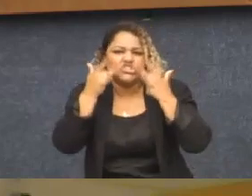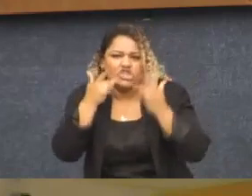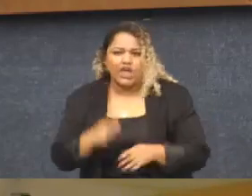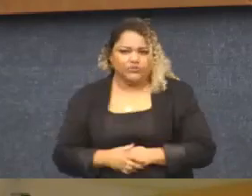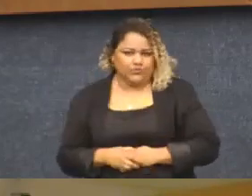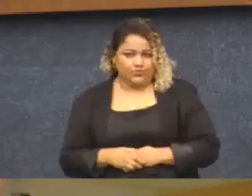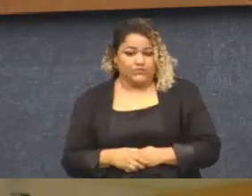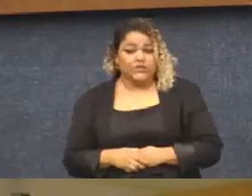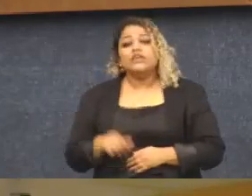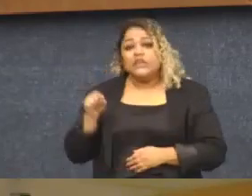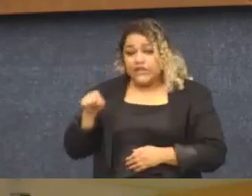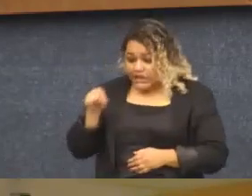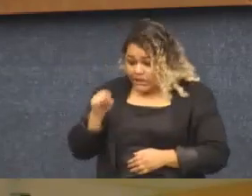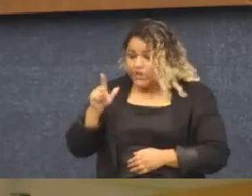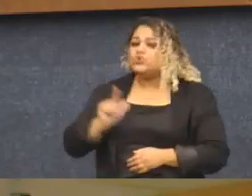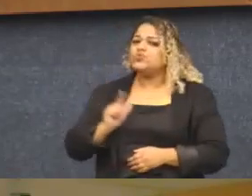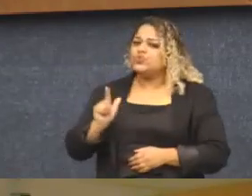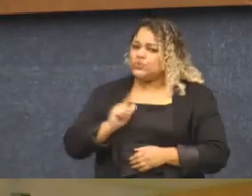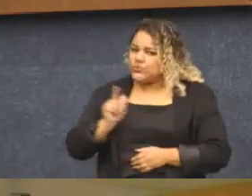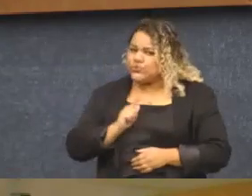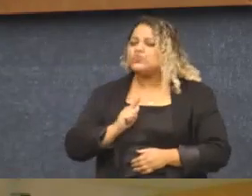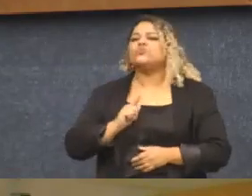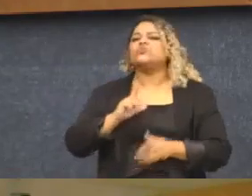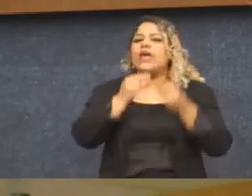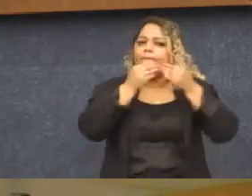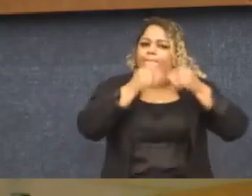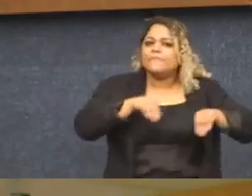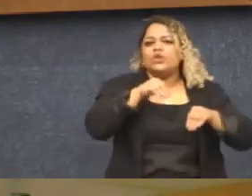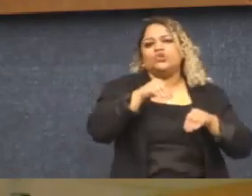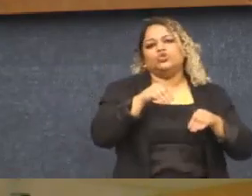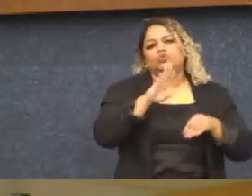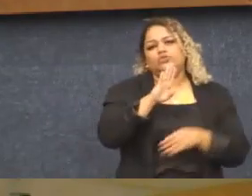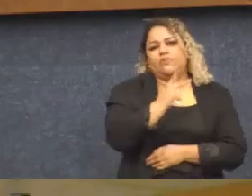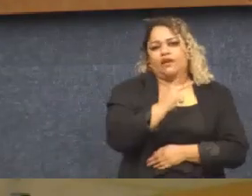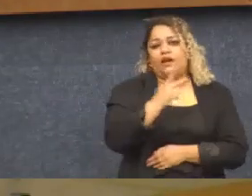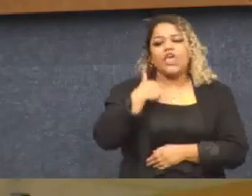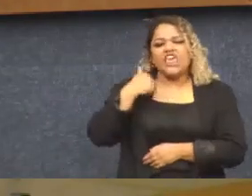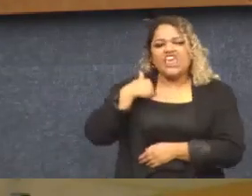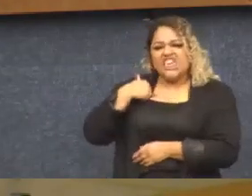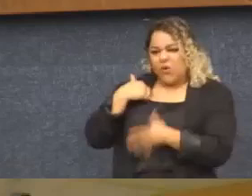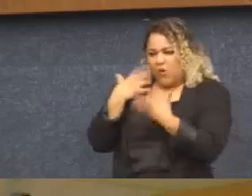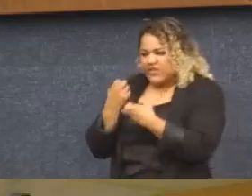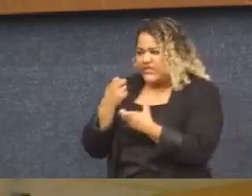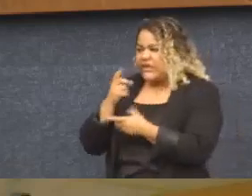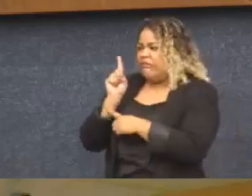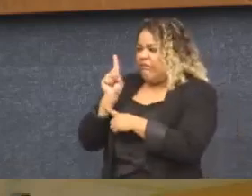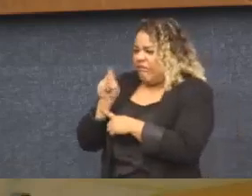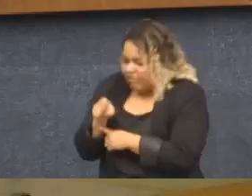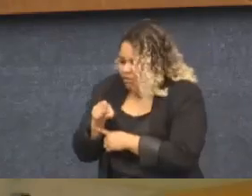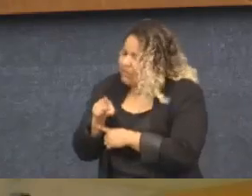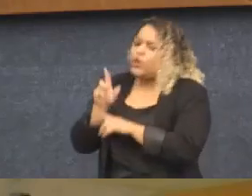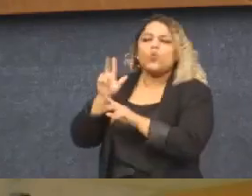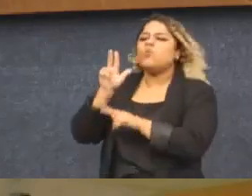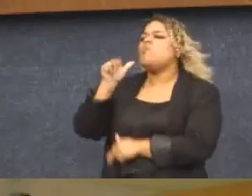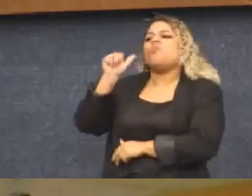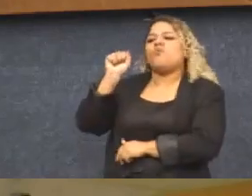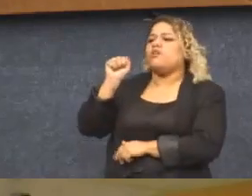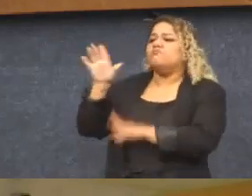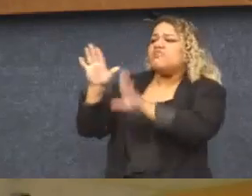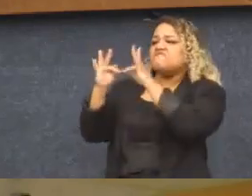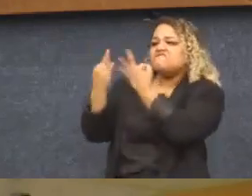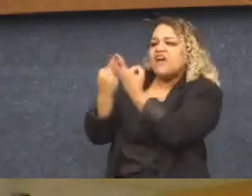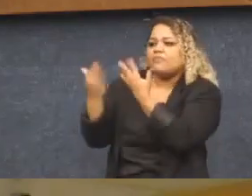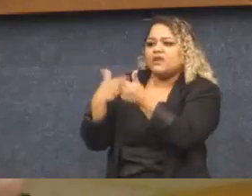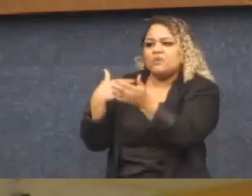sim. Mas eu não me vergo. Não vou me vergar. Pode juntar a família que for.